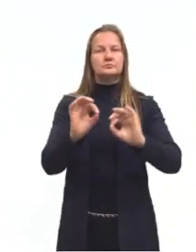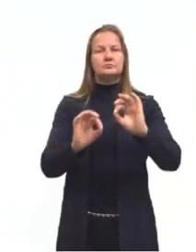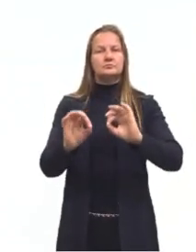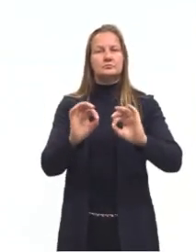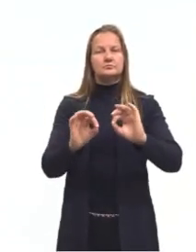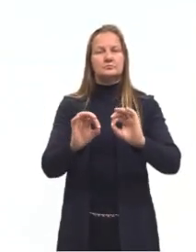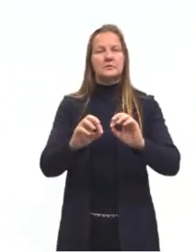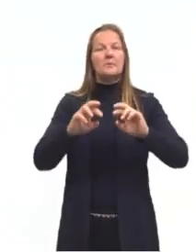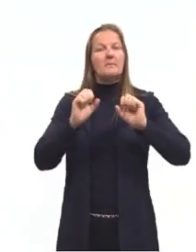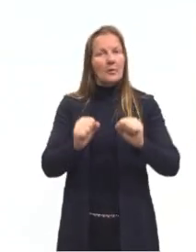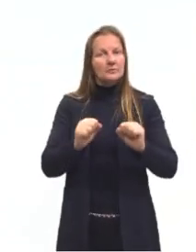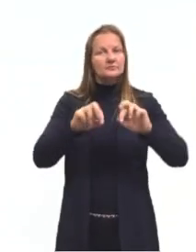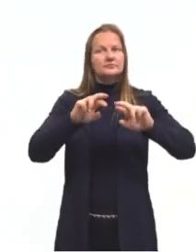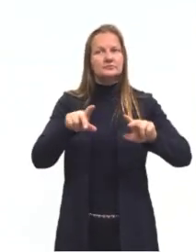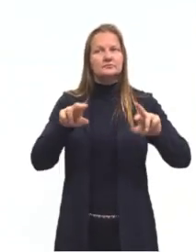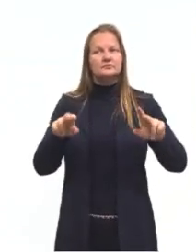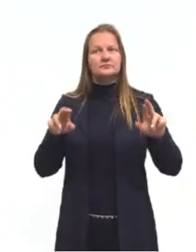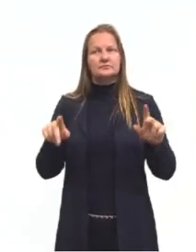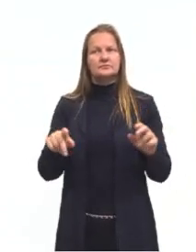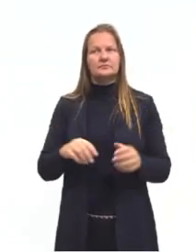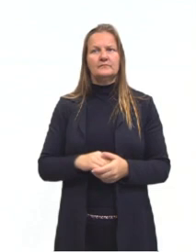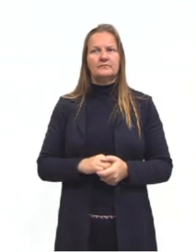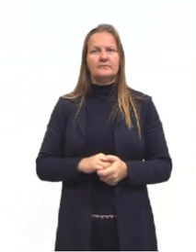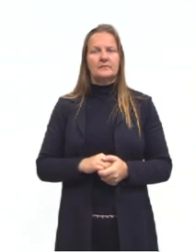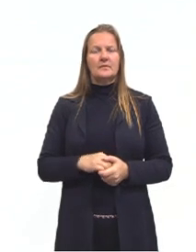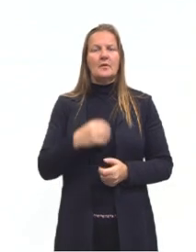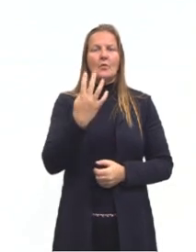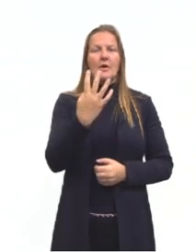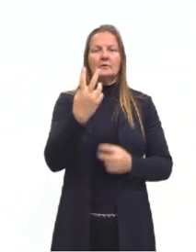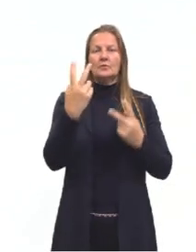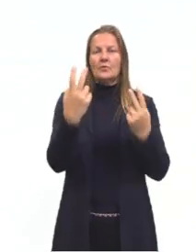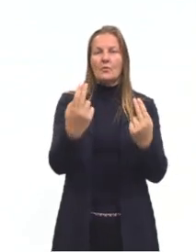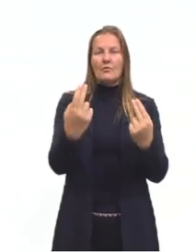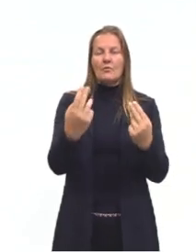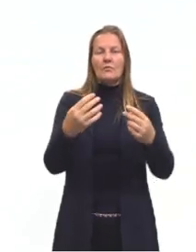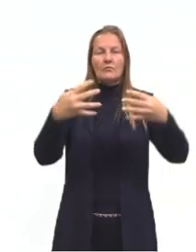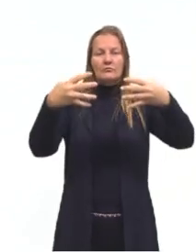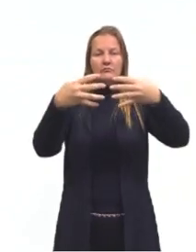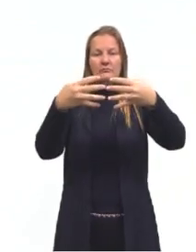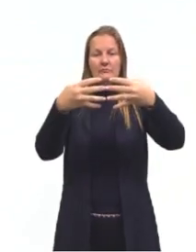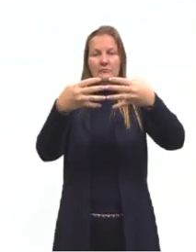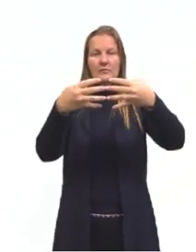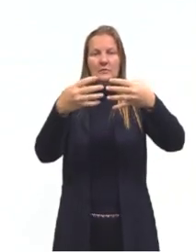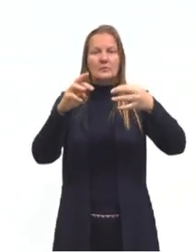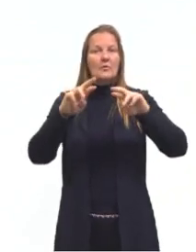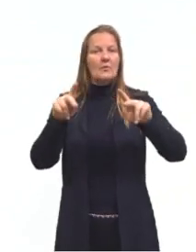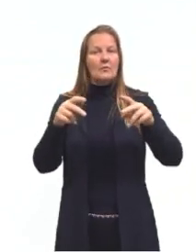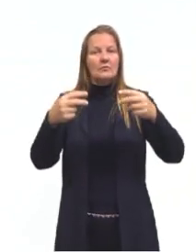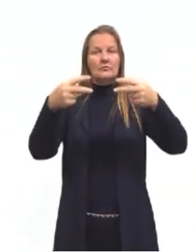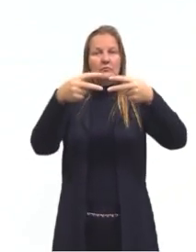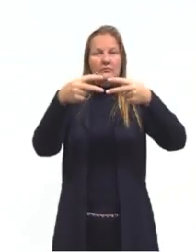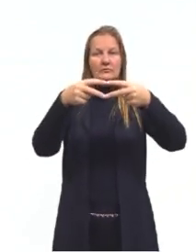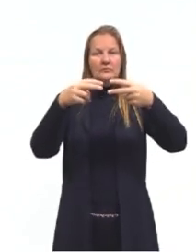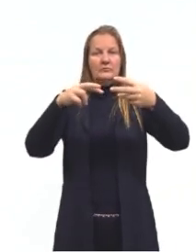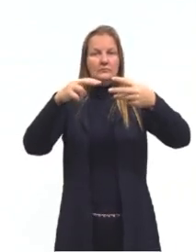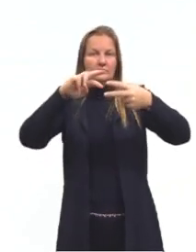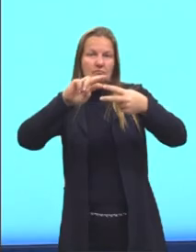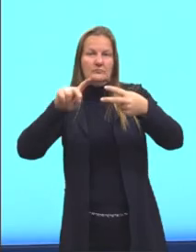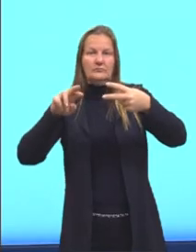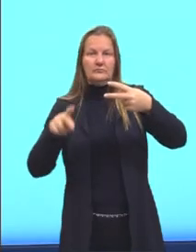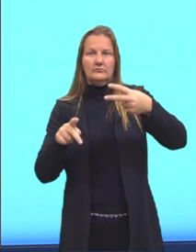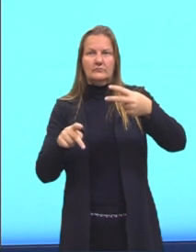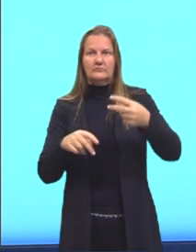ser diferentes eu posso ter quatro ligações iguais eu posso ter quatro ligações diferentes e não difere os compostos